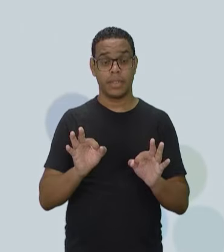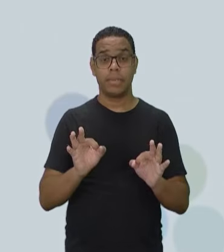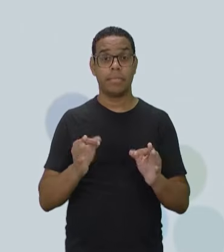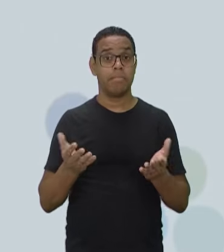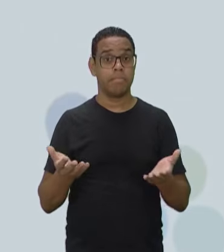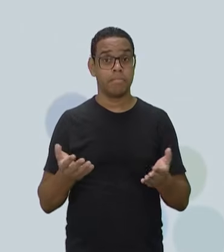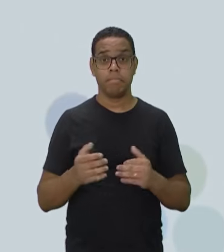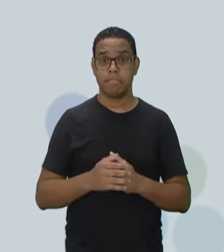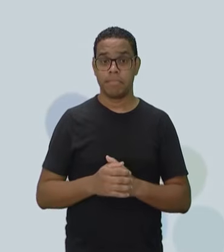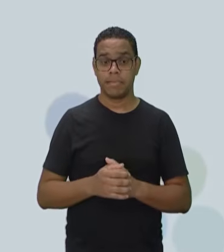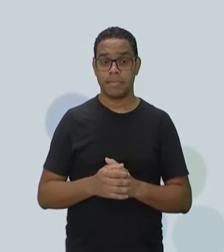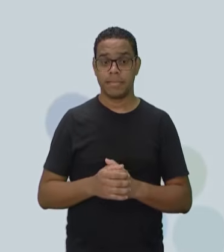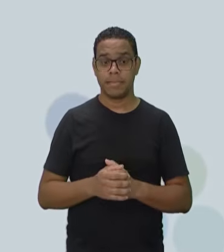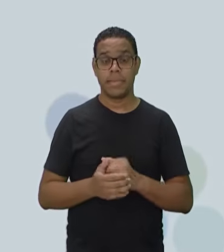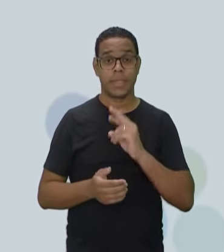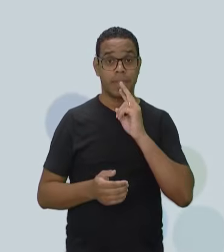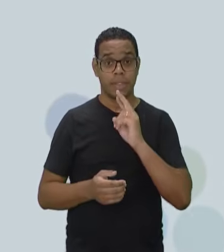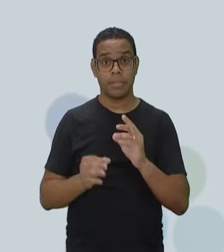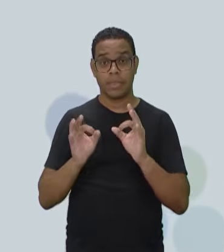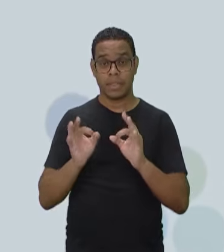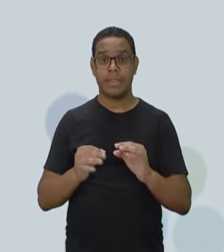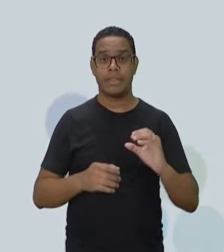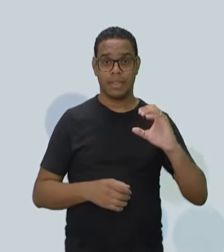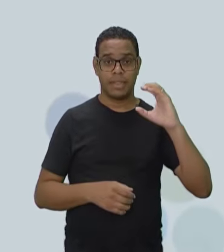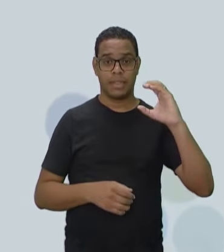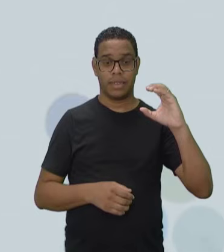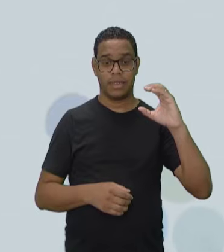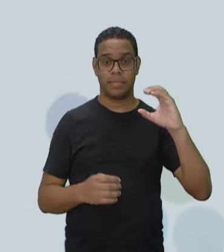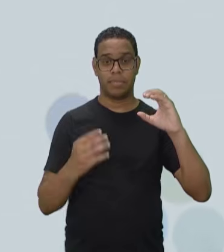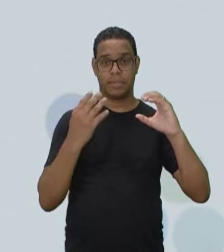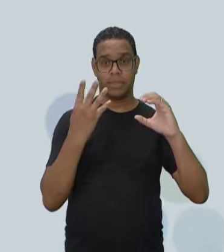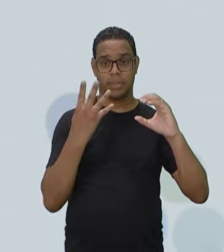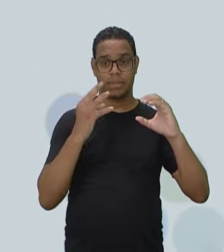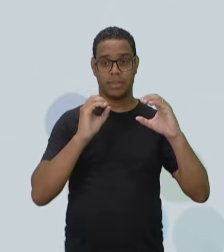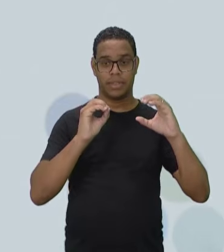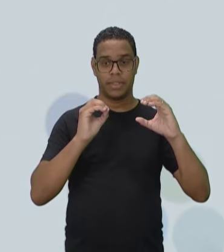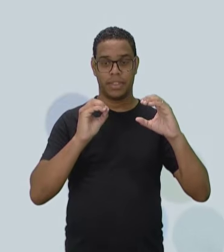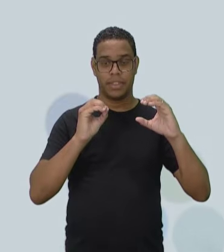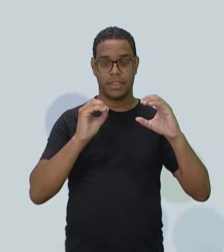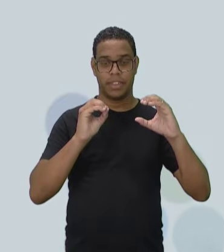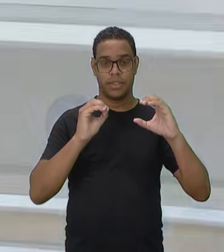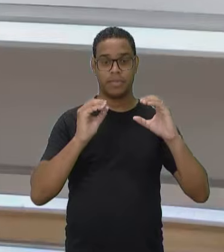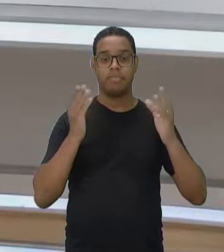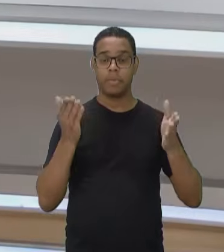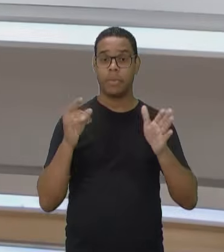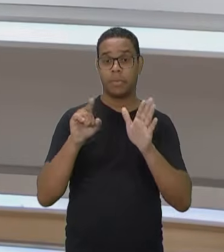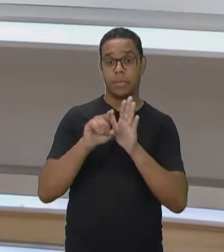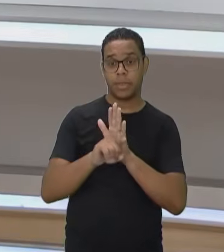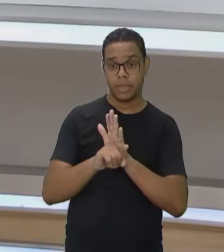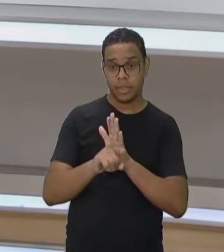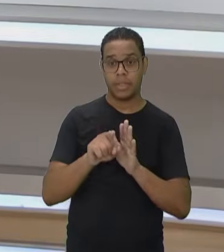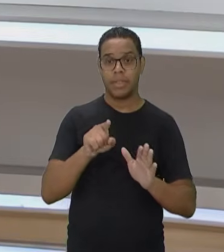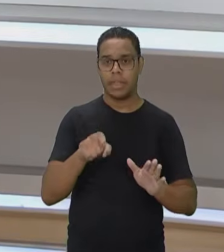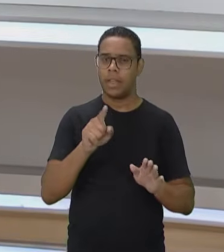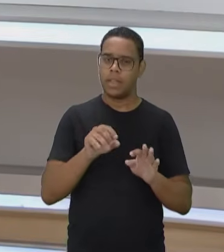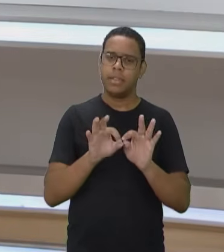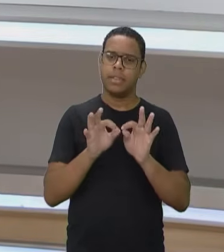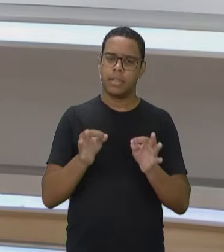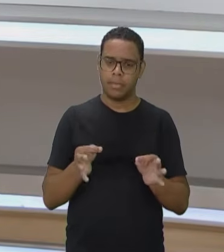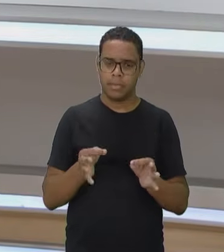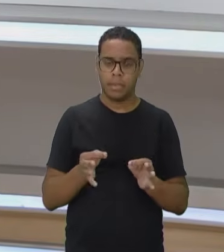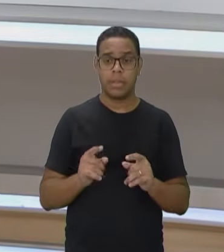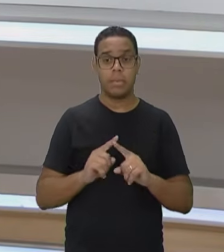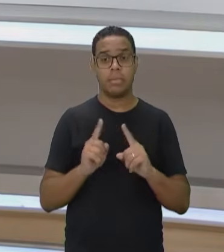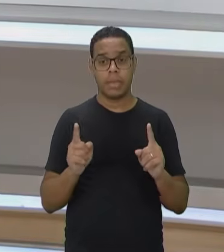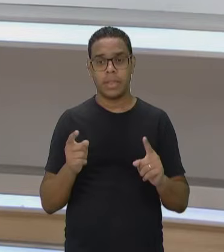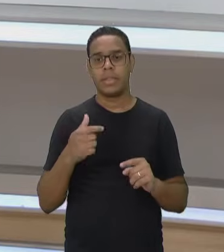pessoal? A alternativa C, 40. Olha, essa questão é até simples,